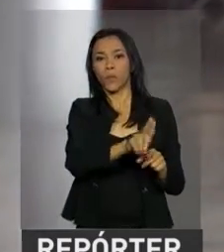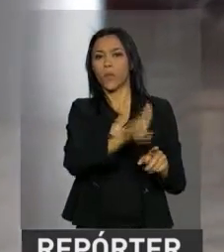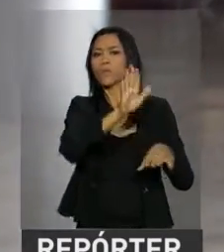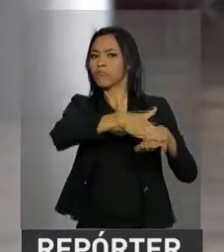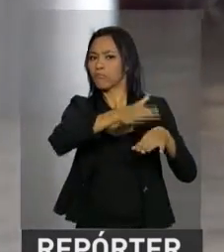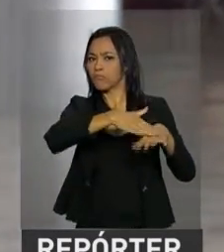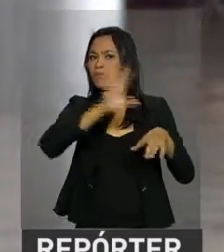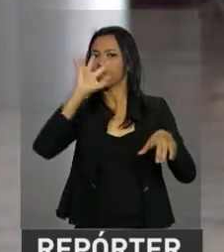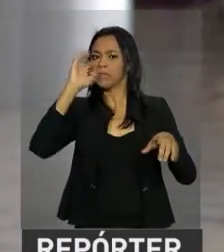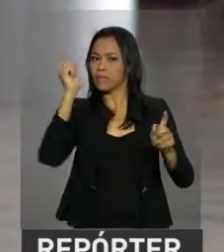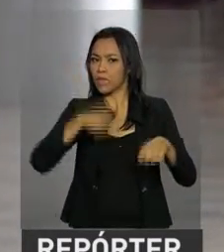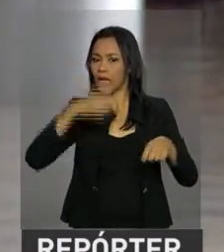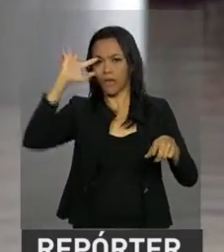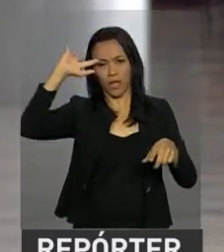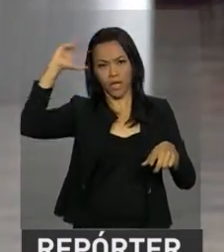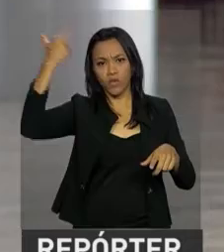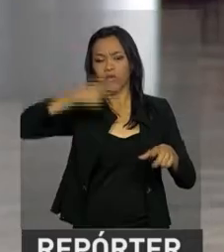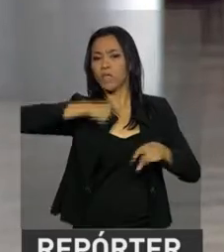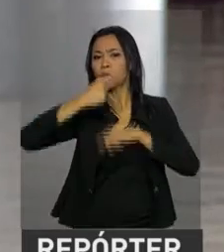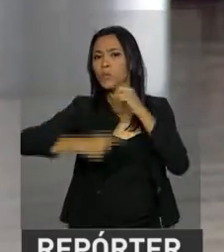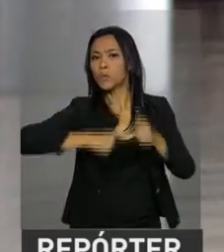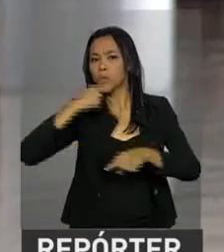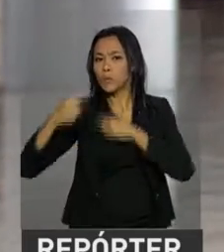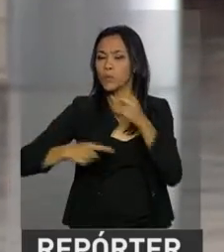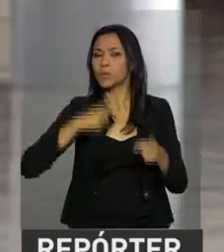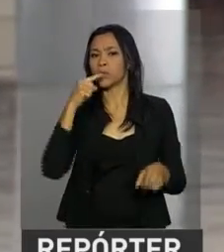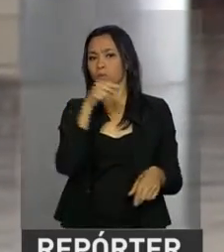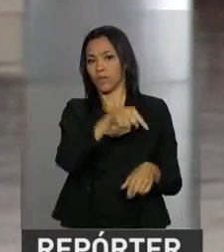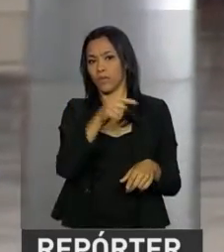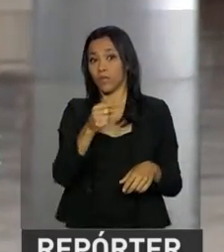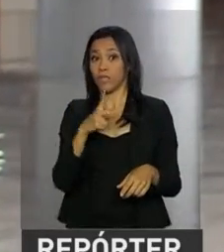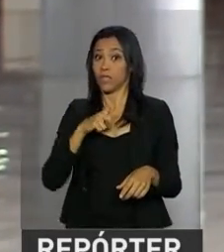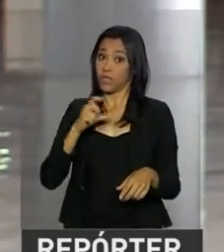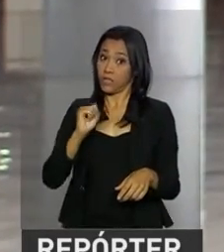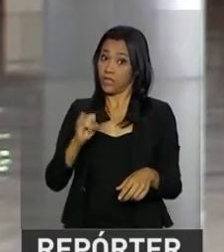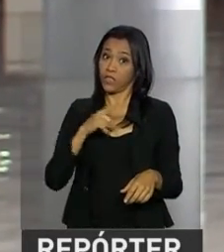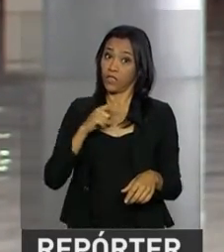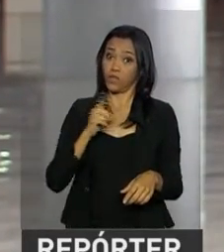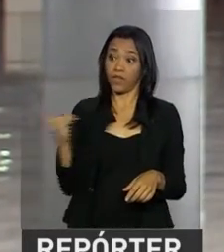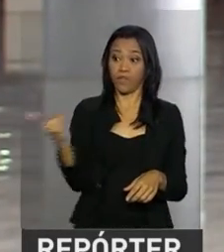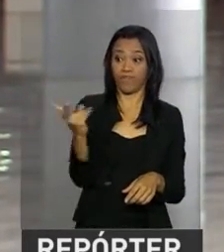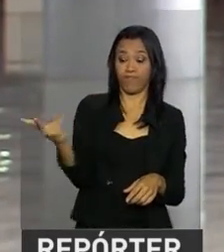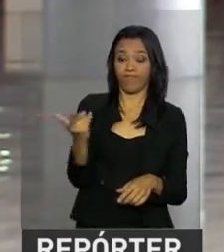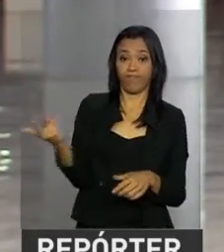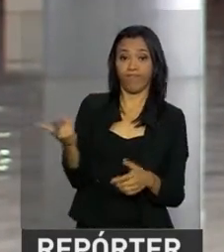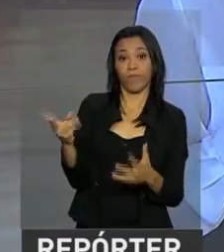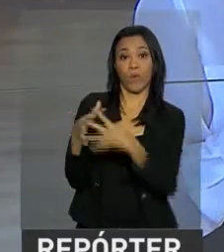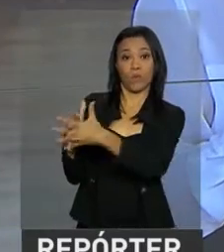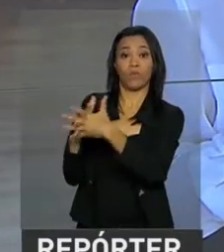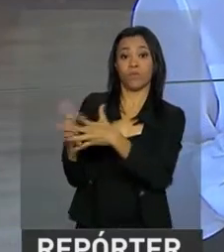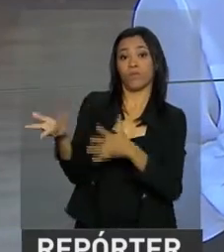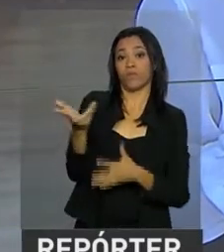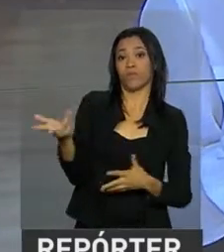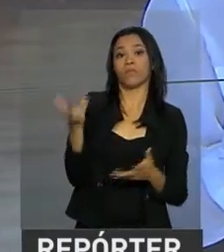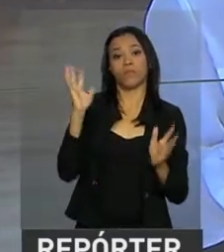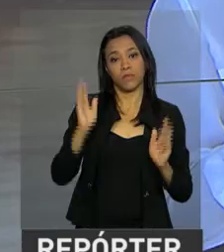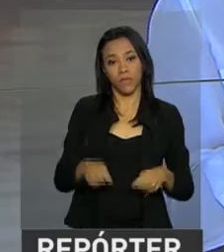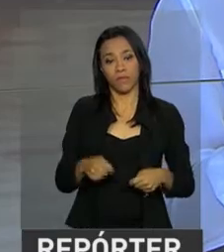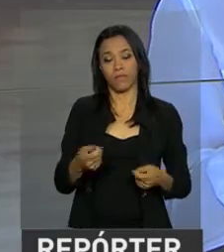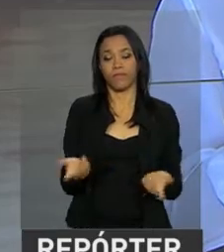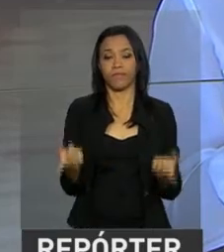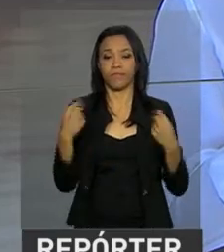para solucionar quaisquer dúvidas que podem existir entre os órgãos da administração federal. Volto com você no estúdio,